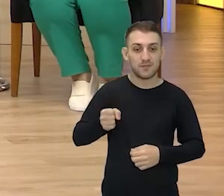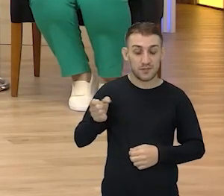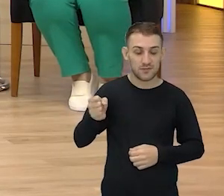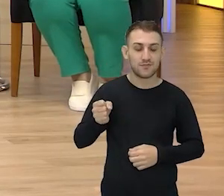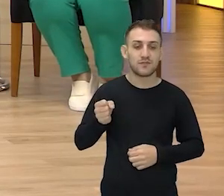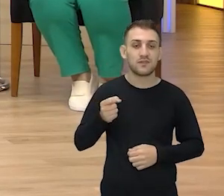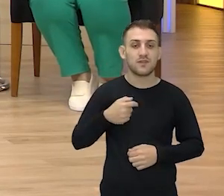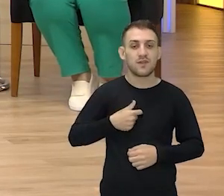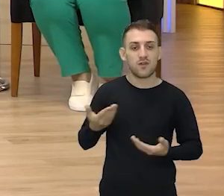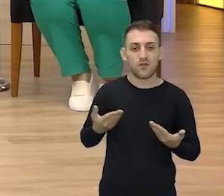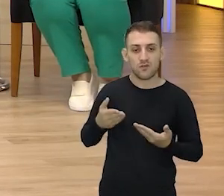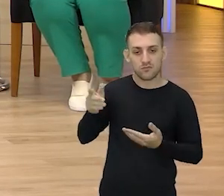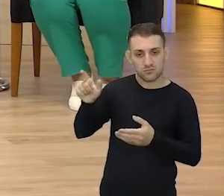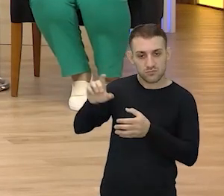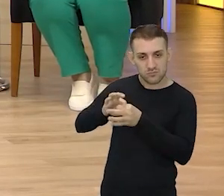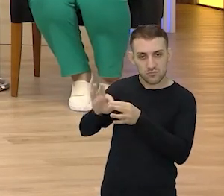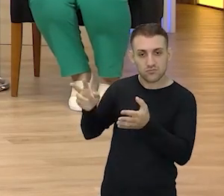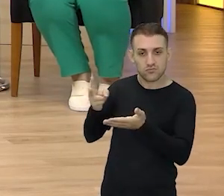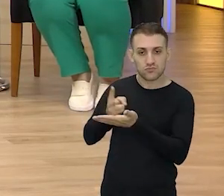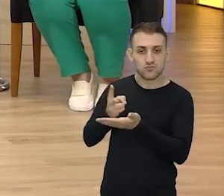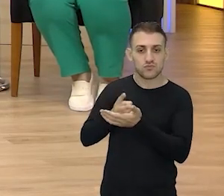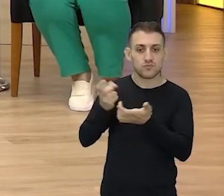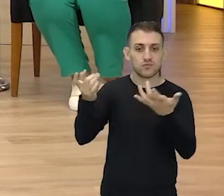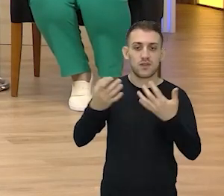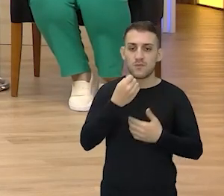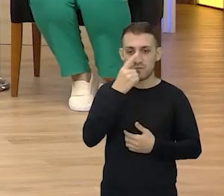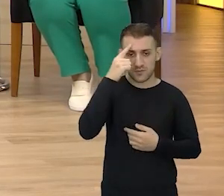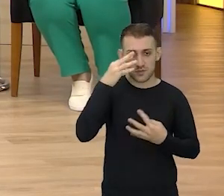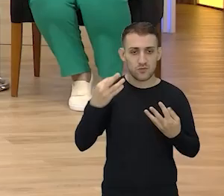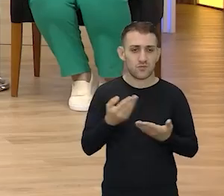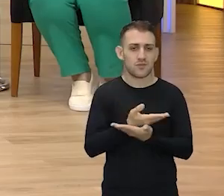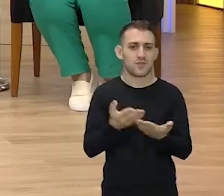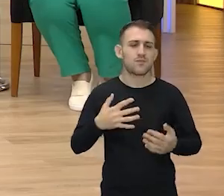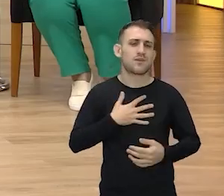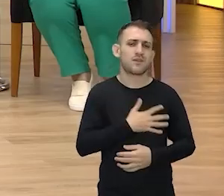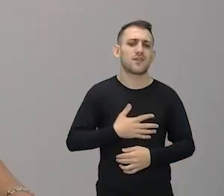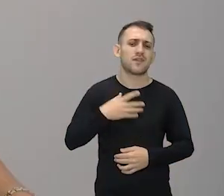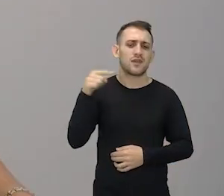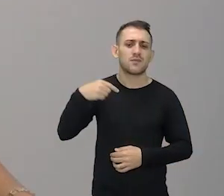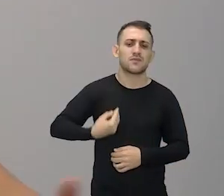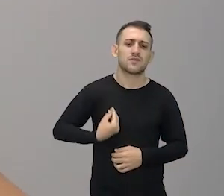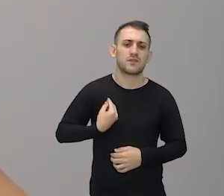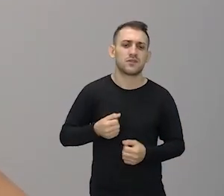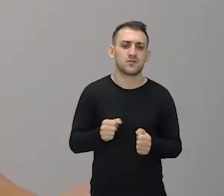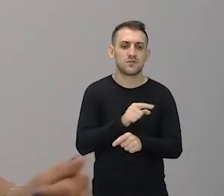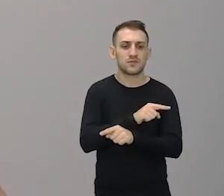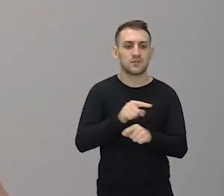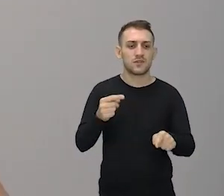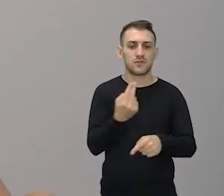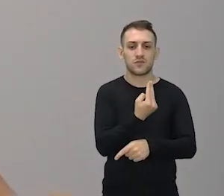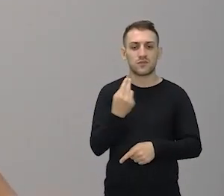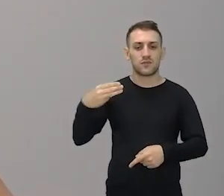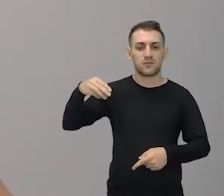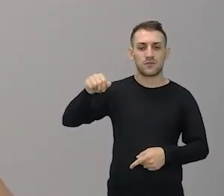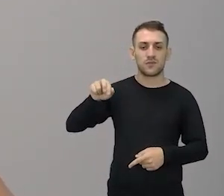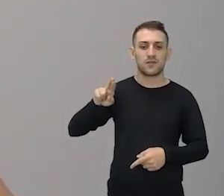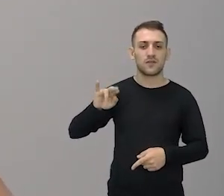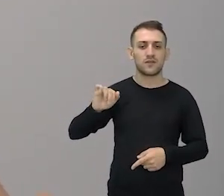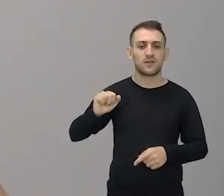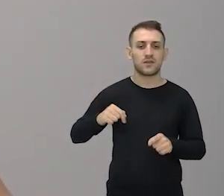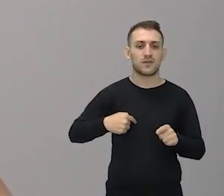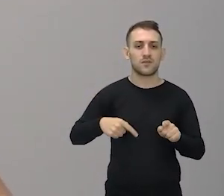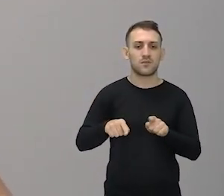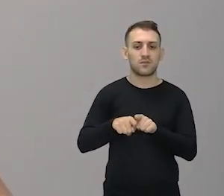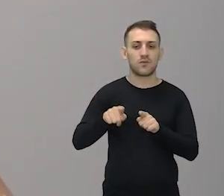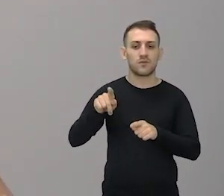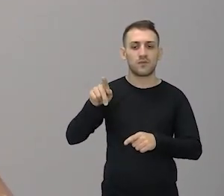Eunice. Bom dia a todos, um prazer estar aqui presente. Meu nome é Maria Eunice, sou da diretoria de São Joaquim